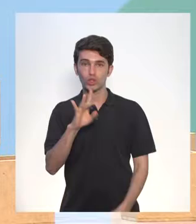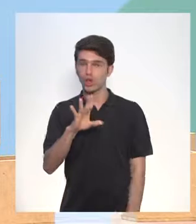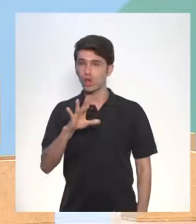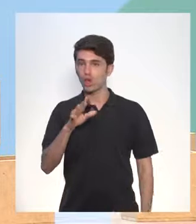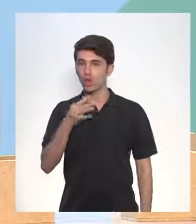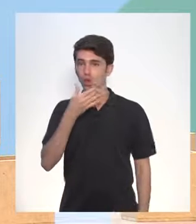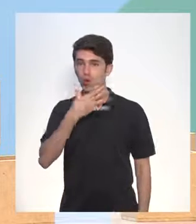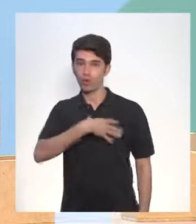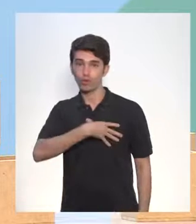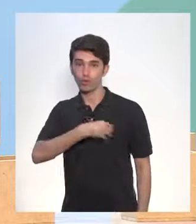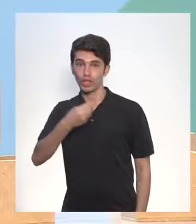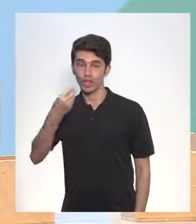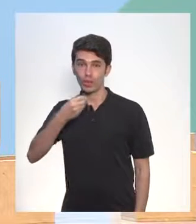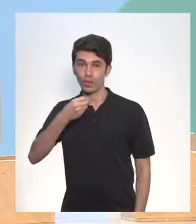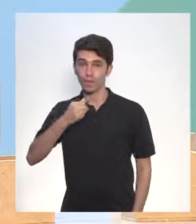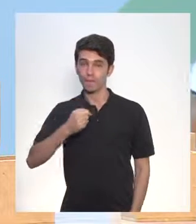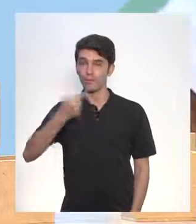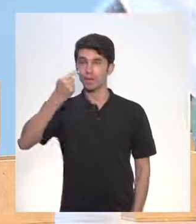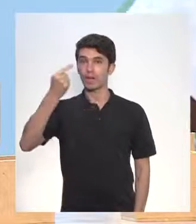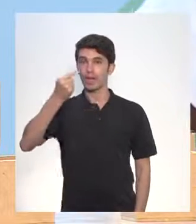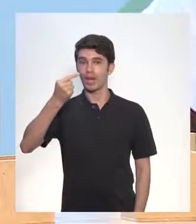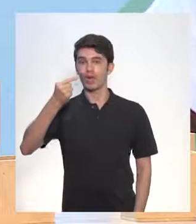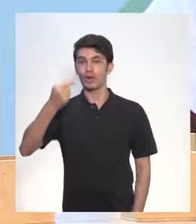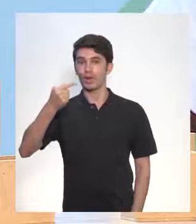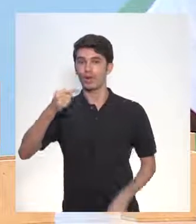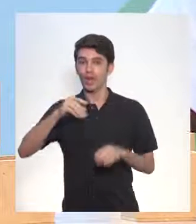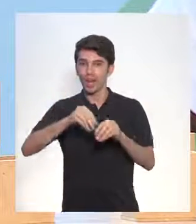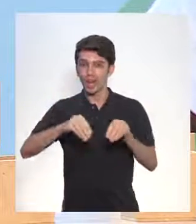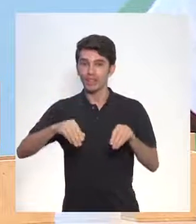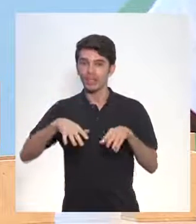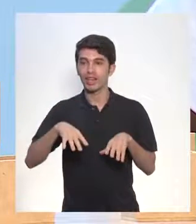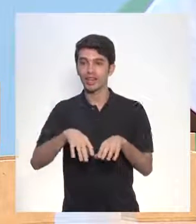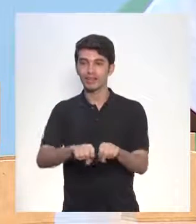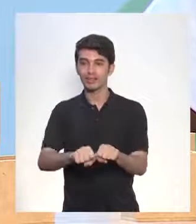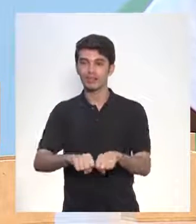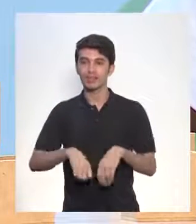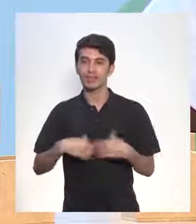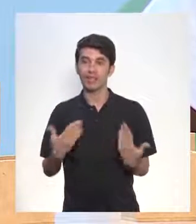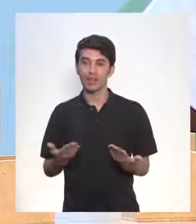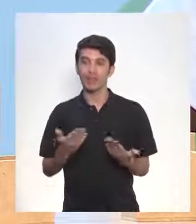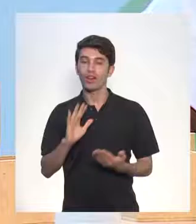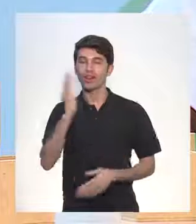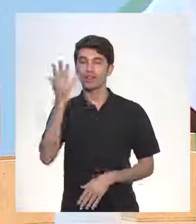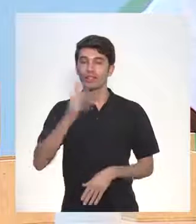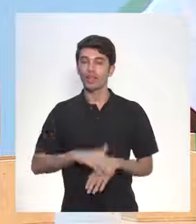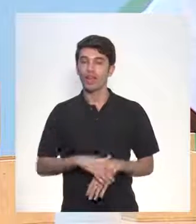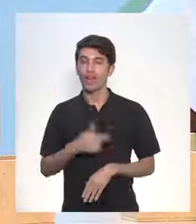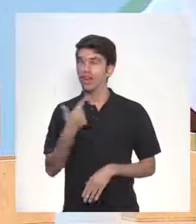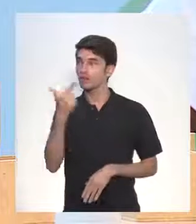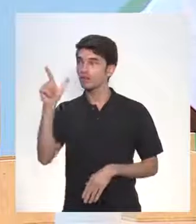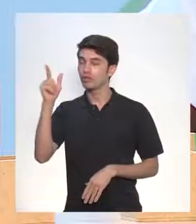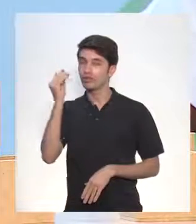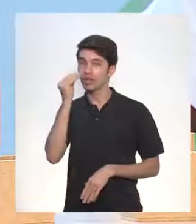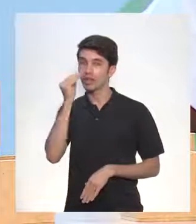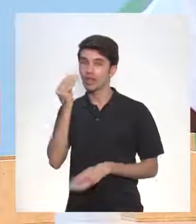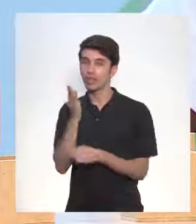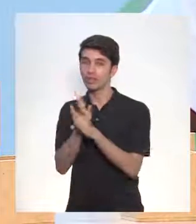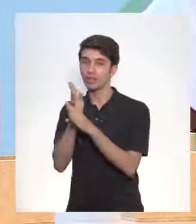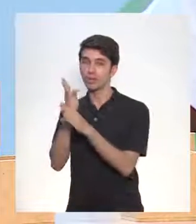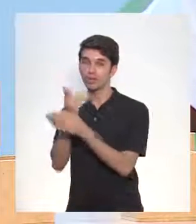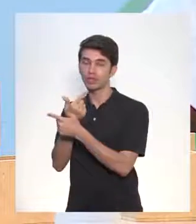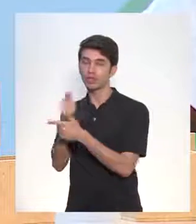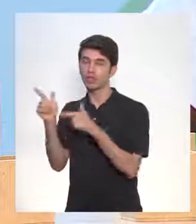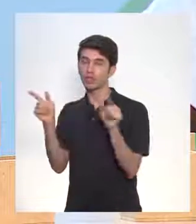terra. E esses nobres, o que acontece com eles? Eles vão partir aí para novas descobertas. E aí a gente